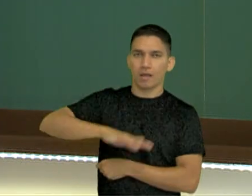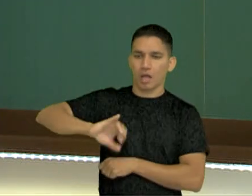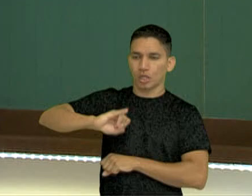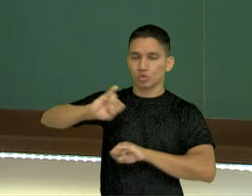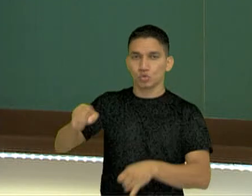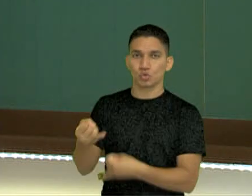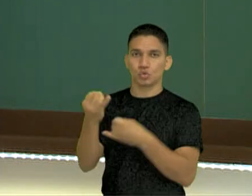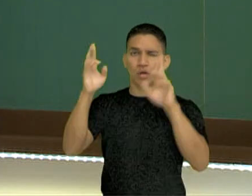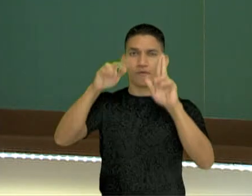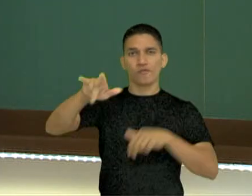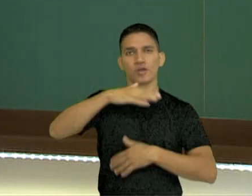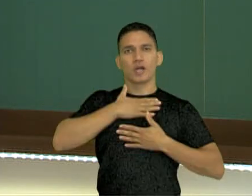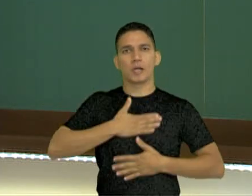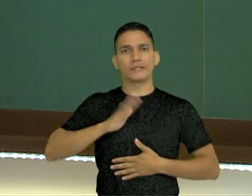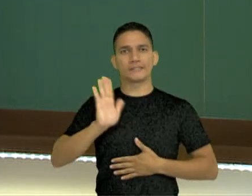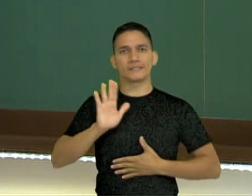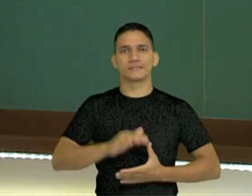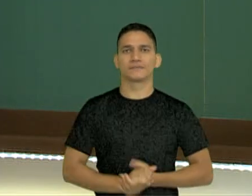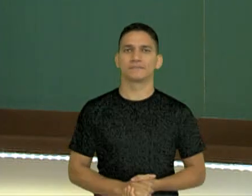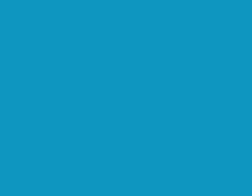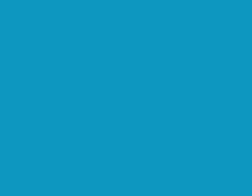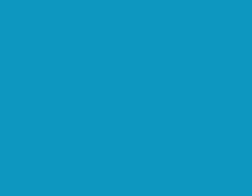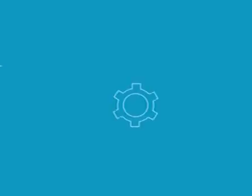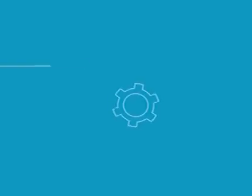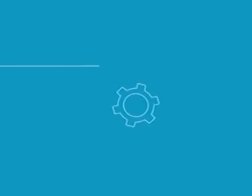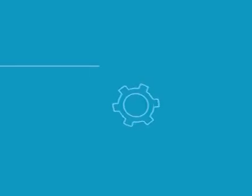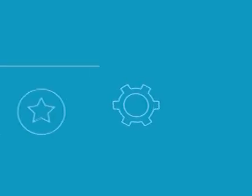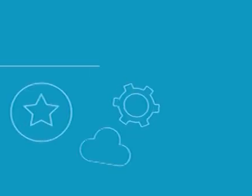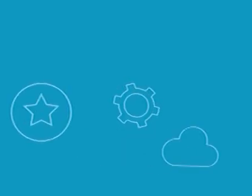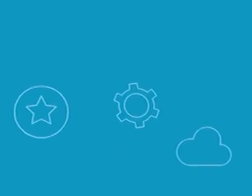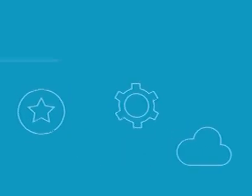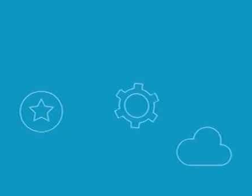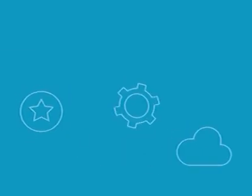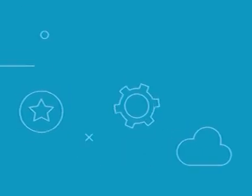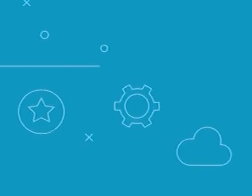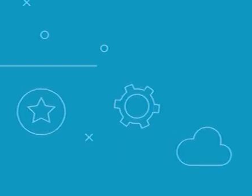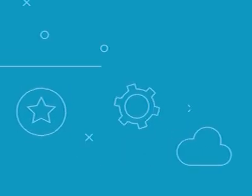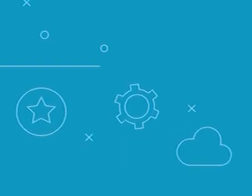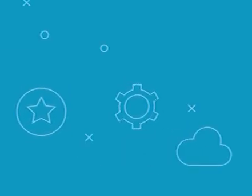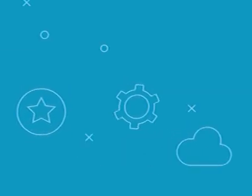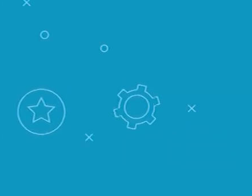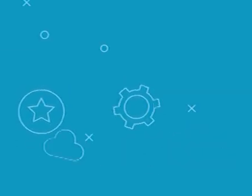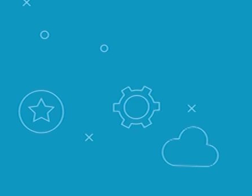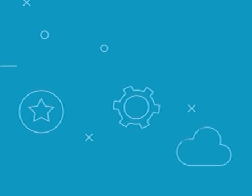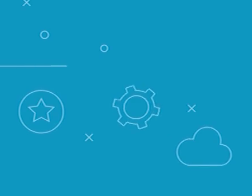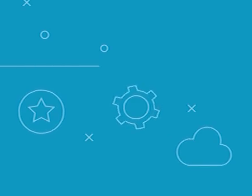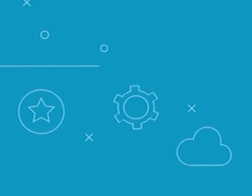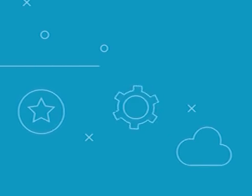Espero que vocês tenham gostado. Até breve.